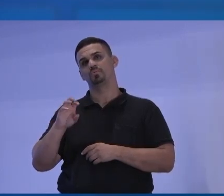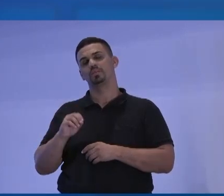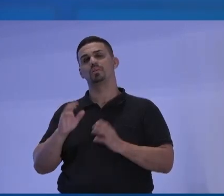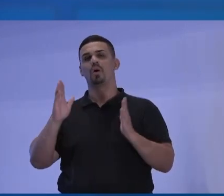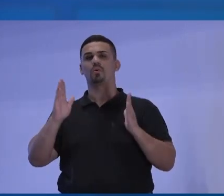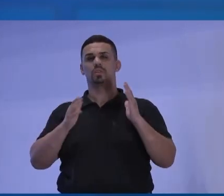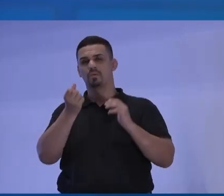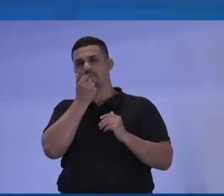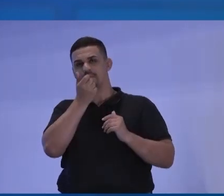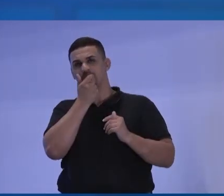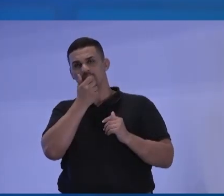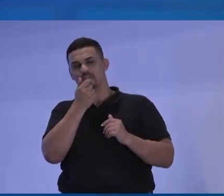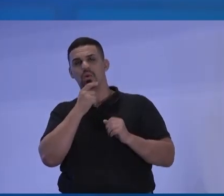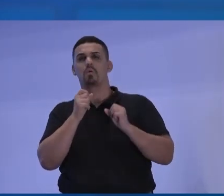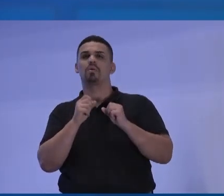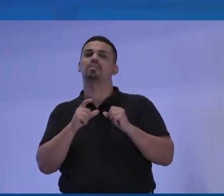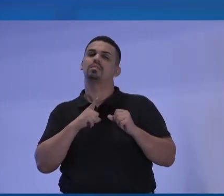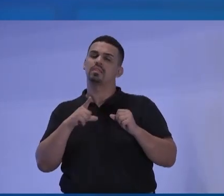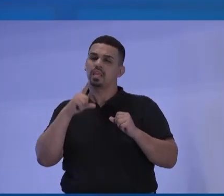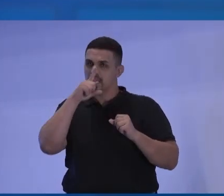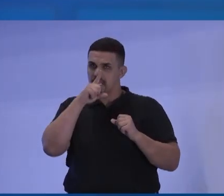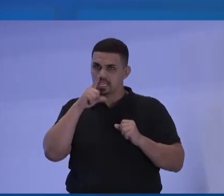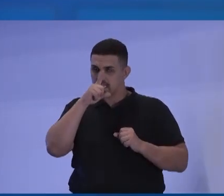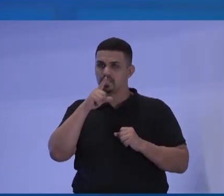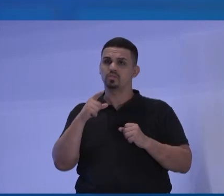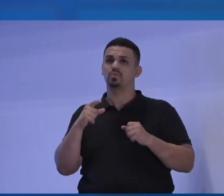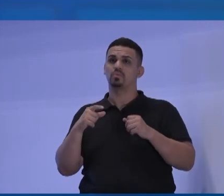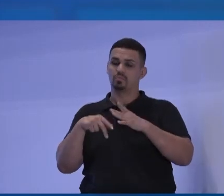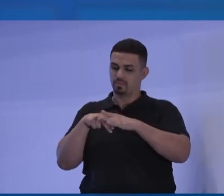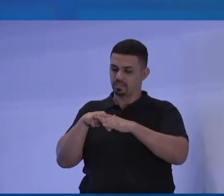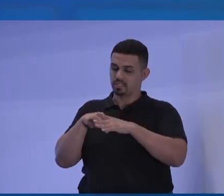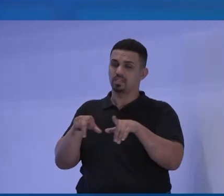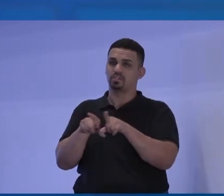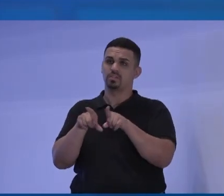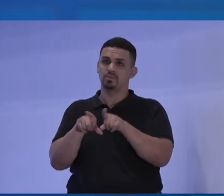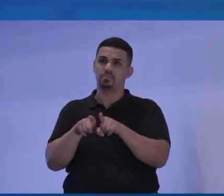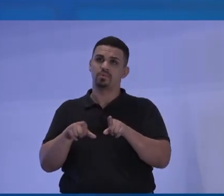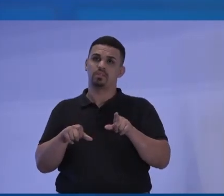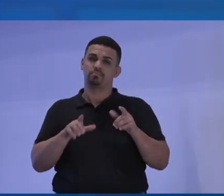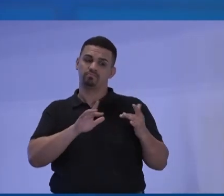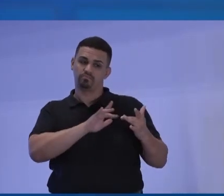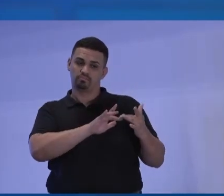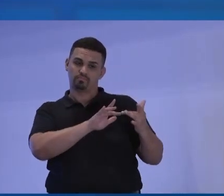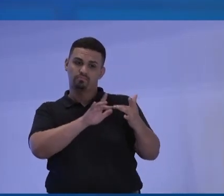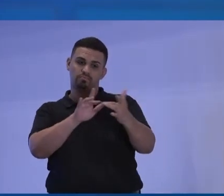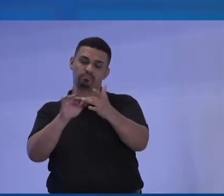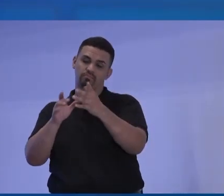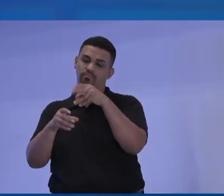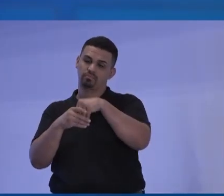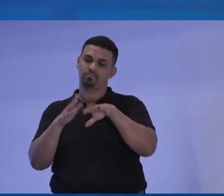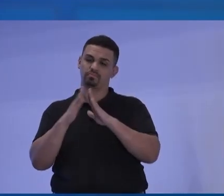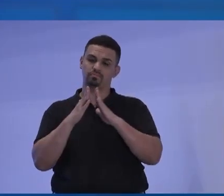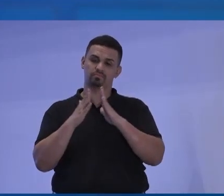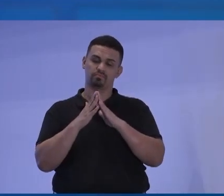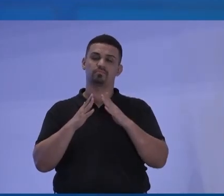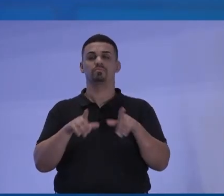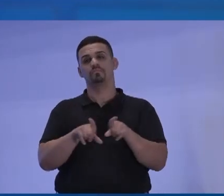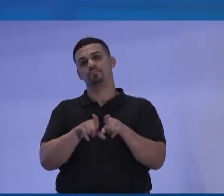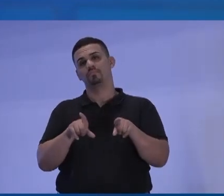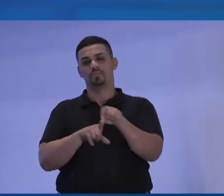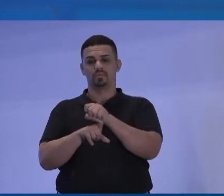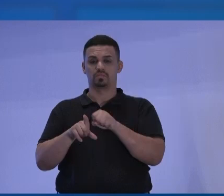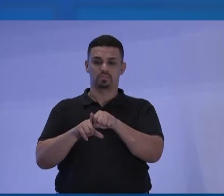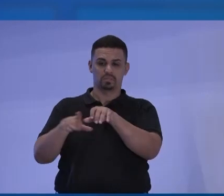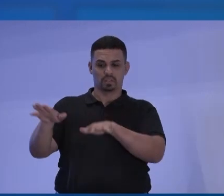representa um risco não só diretamente para ele, como também para os seus contatos domiciliares e sociais.